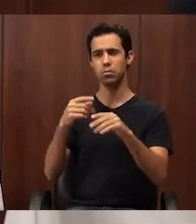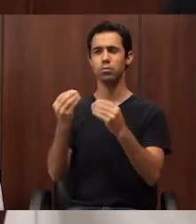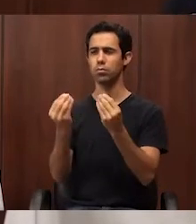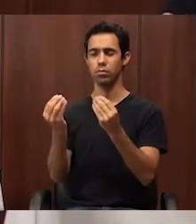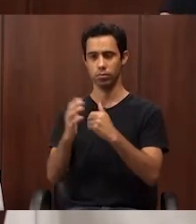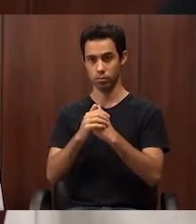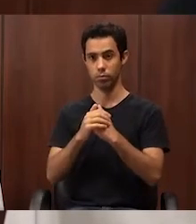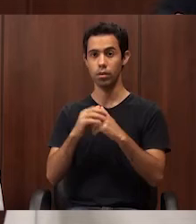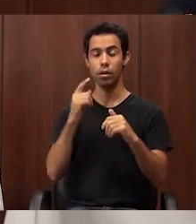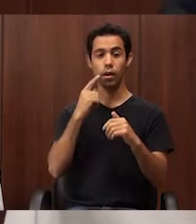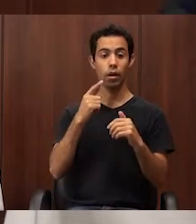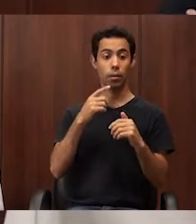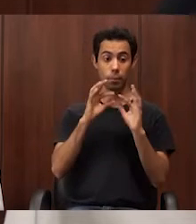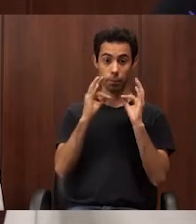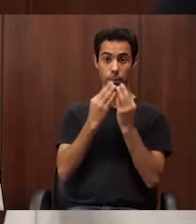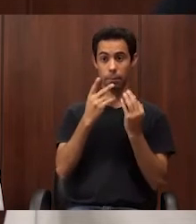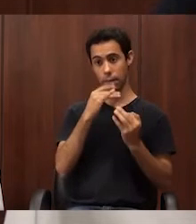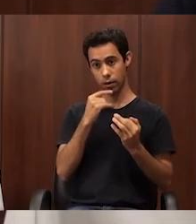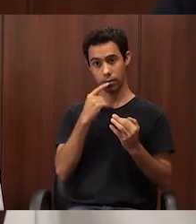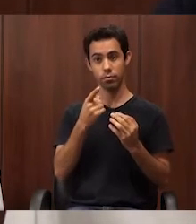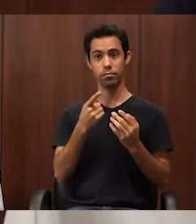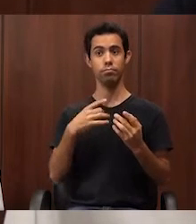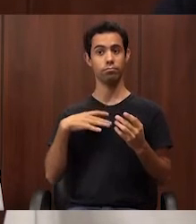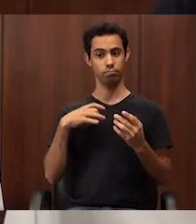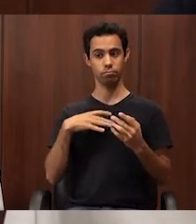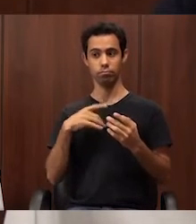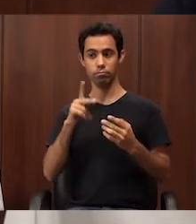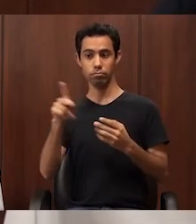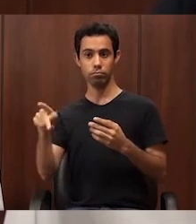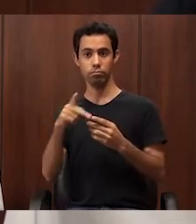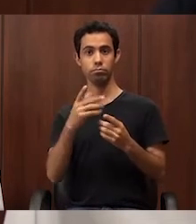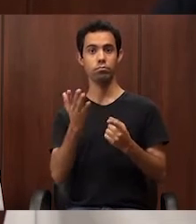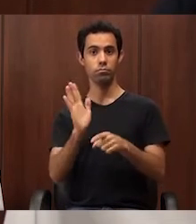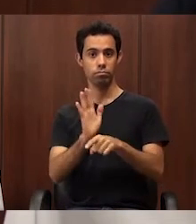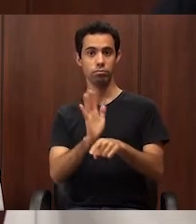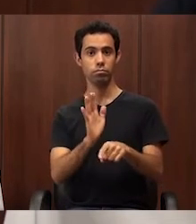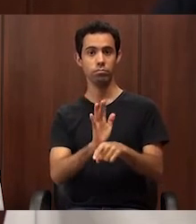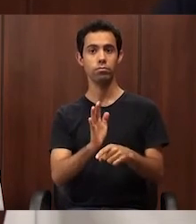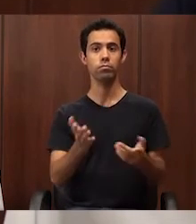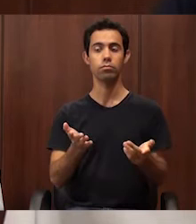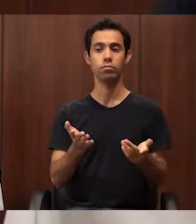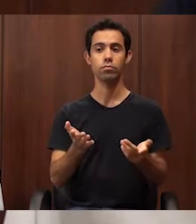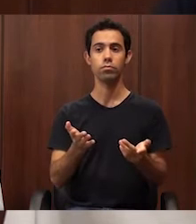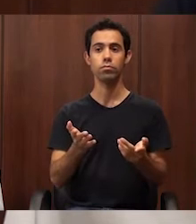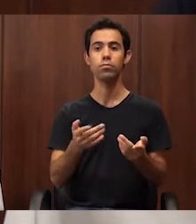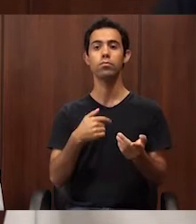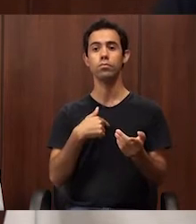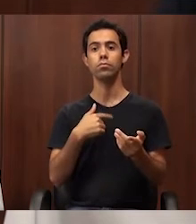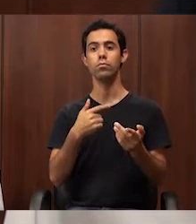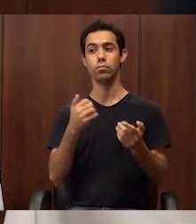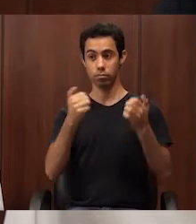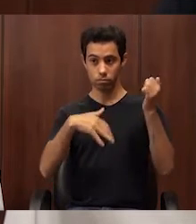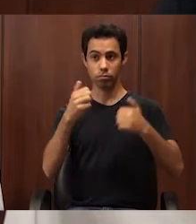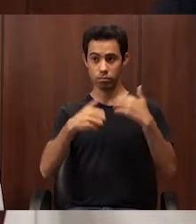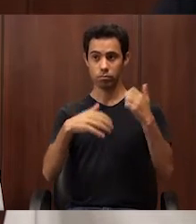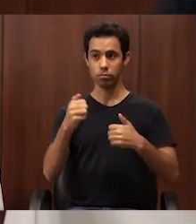de colocar meu filho na escola pública pela falta dos apoios. E, mas, de novo, eu coloco, é muito